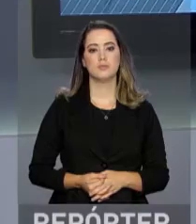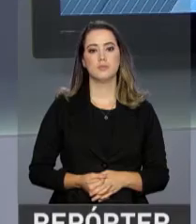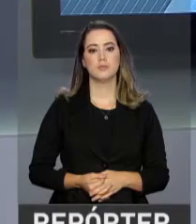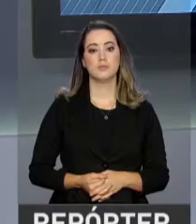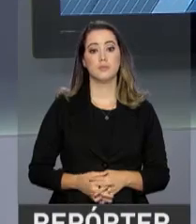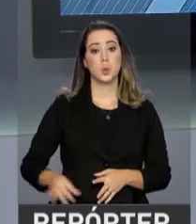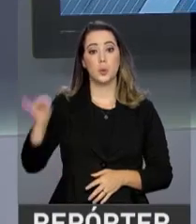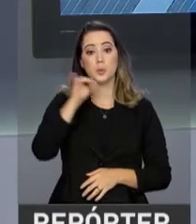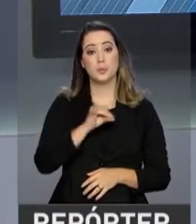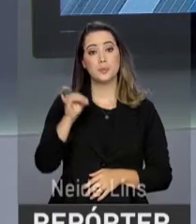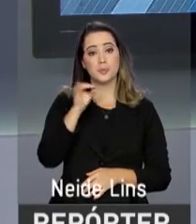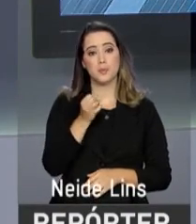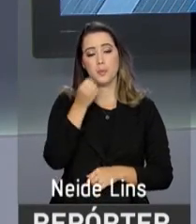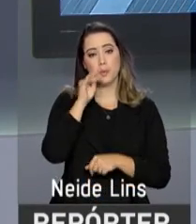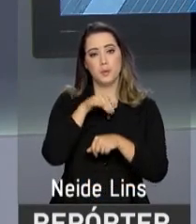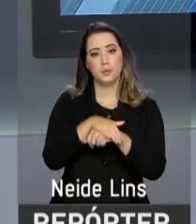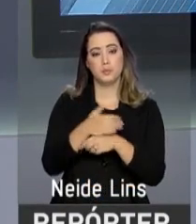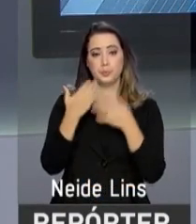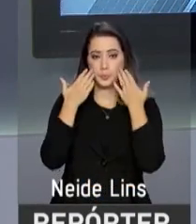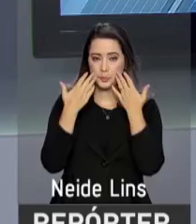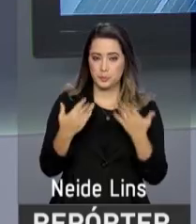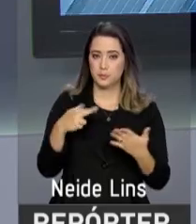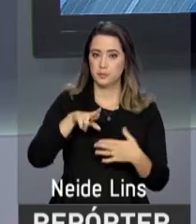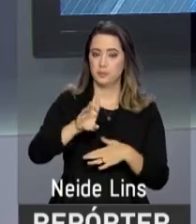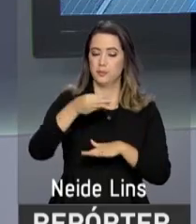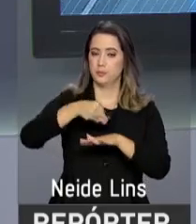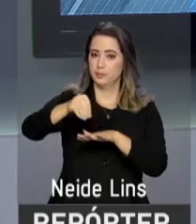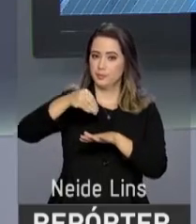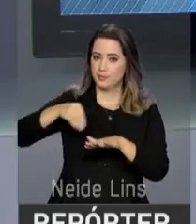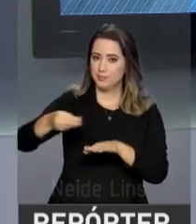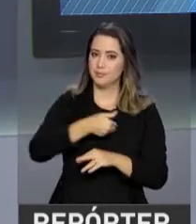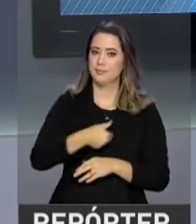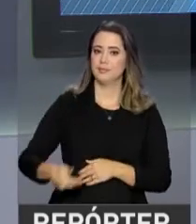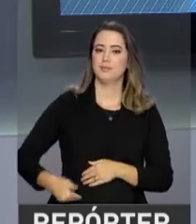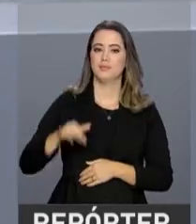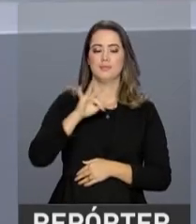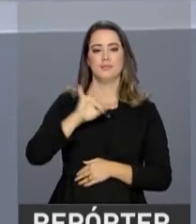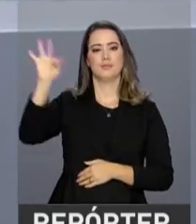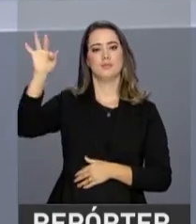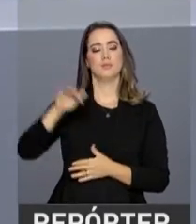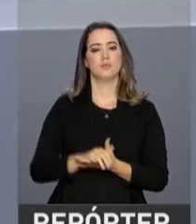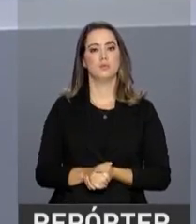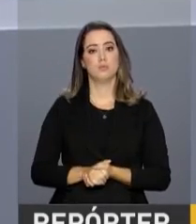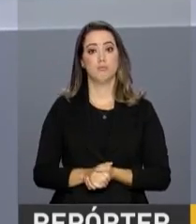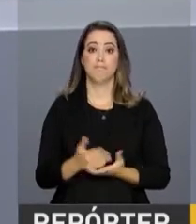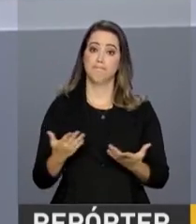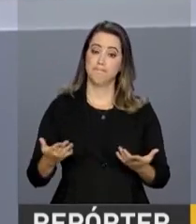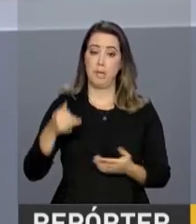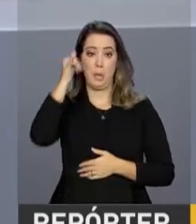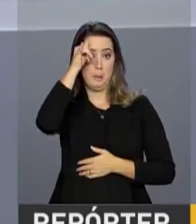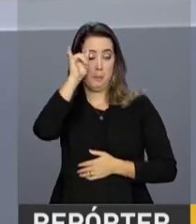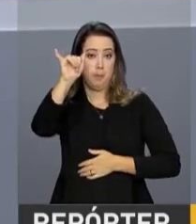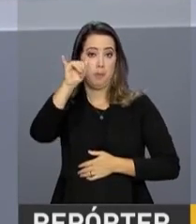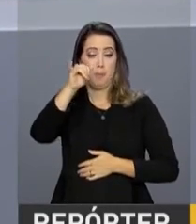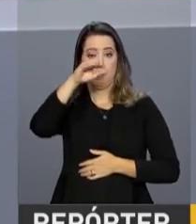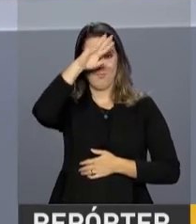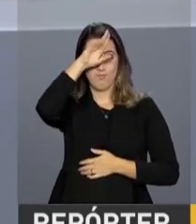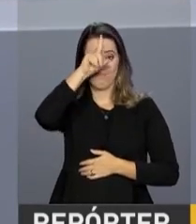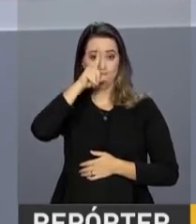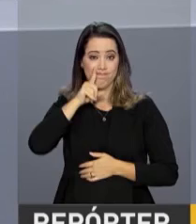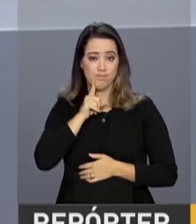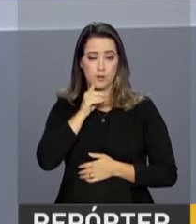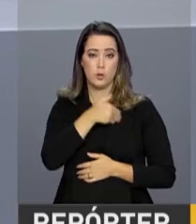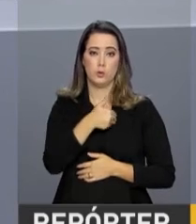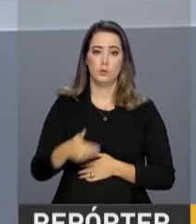Olá, boa noite. No ar, o repórter NBR com as notícias do governo federal. De olho no combate à febre amarela, o